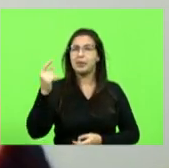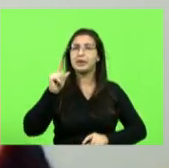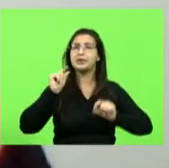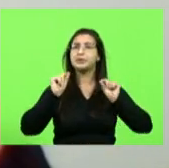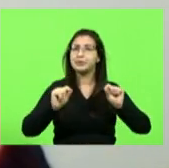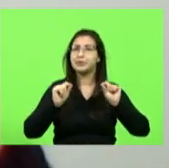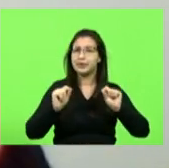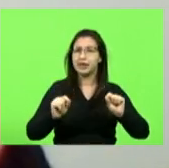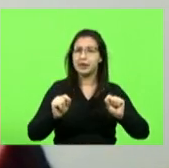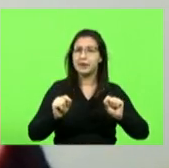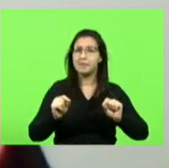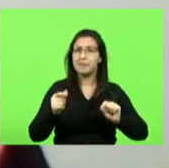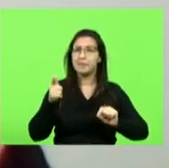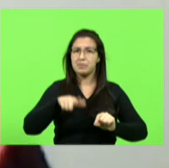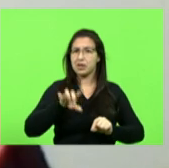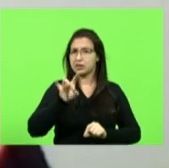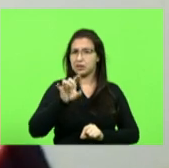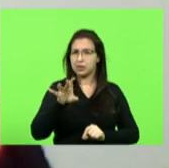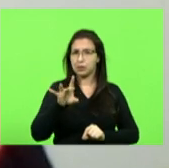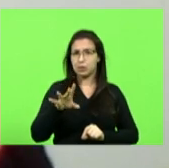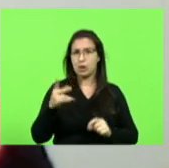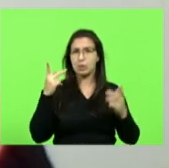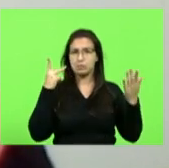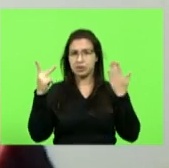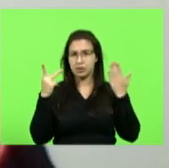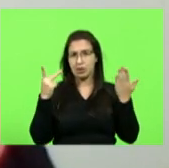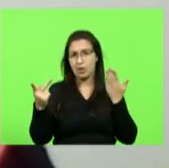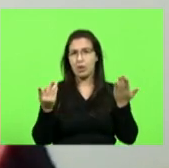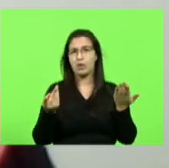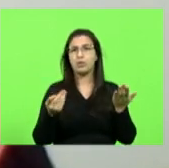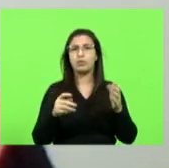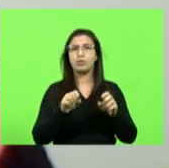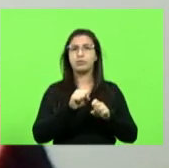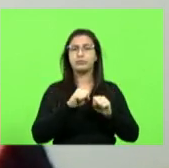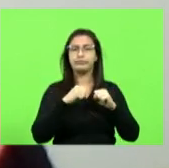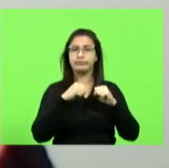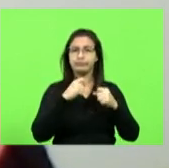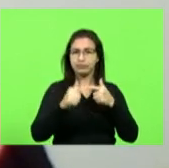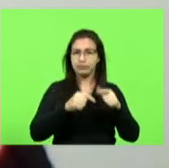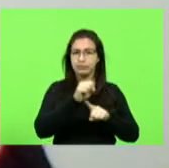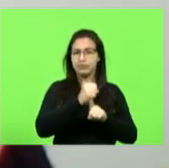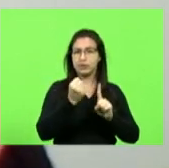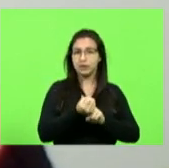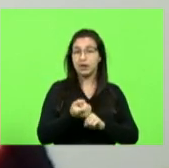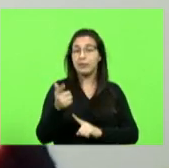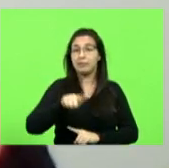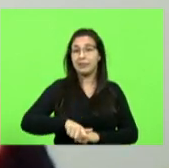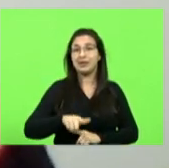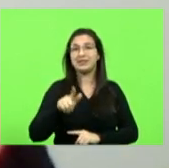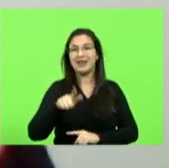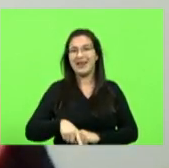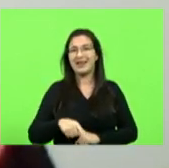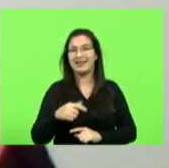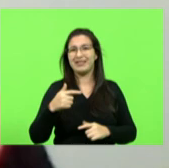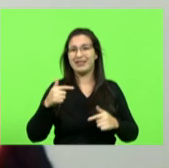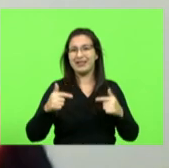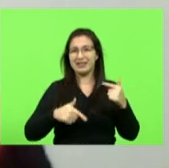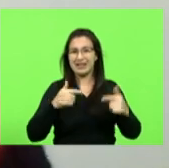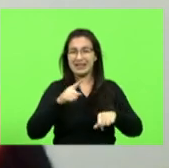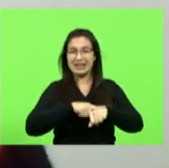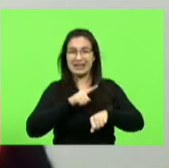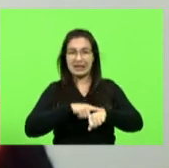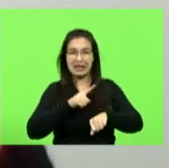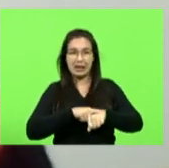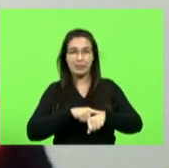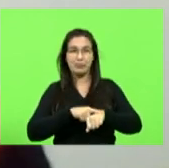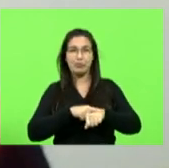da inserção desses profissionais, psicólogos e assistentes sociais, é garantir uma carga horária compatível com